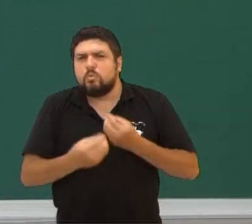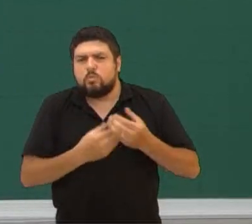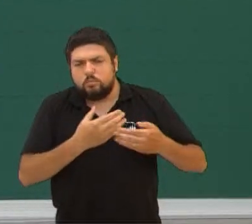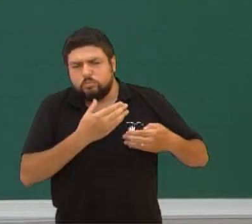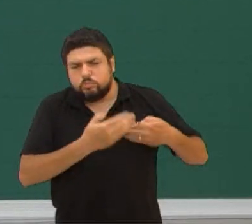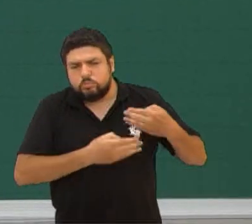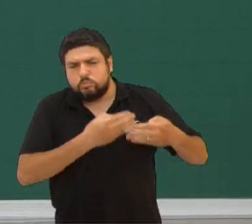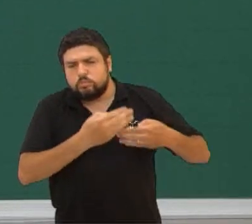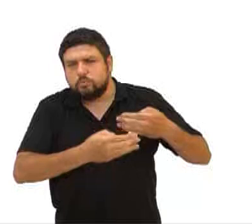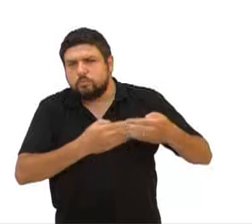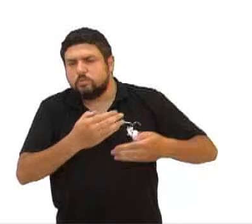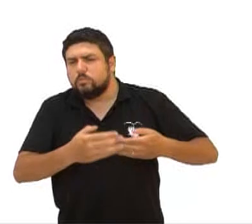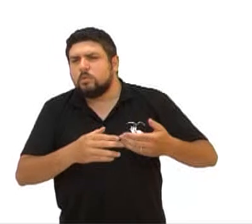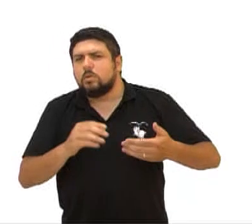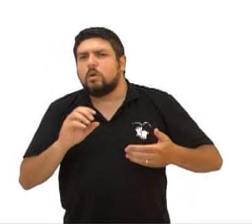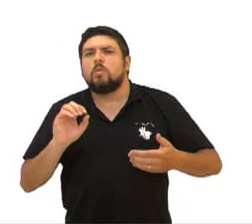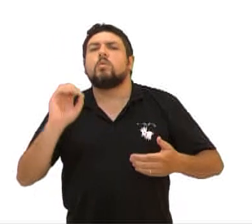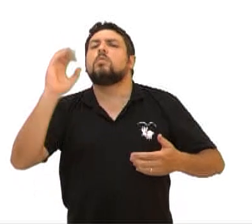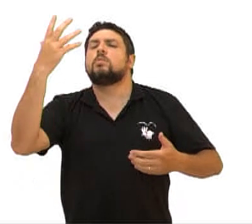Então, teve ali um